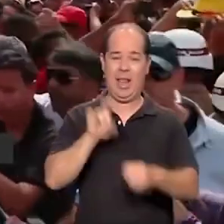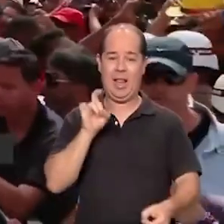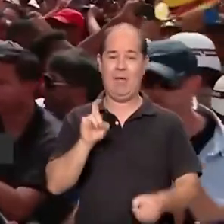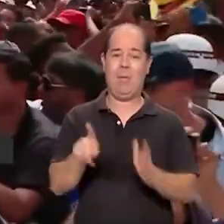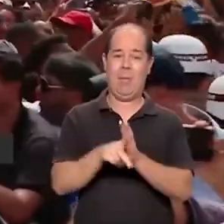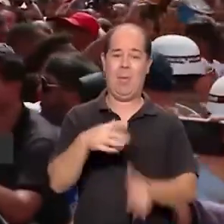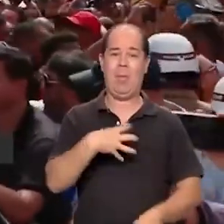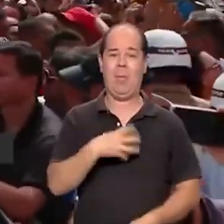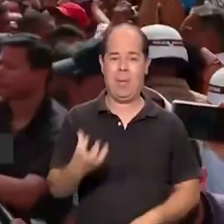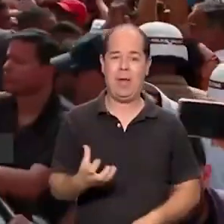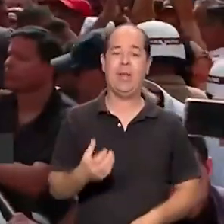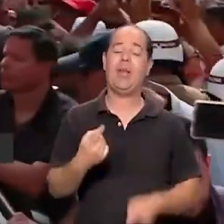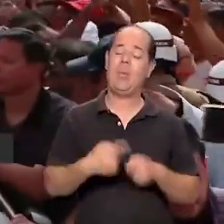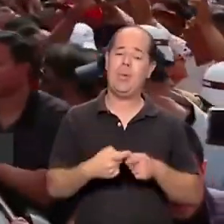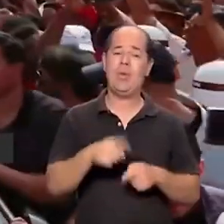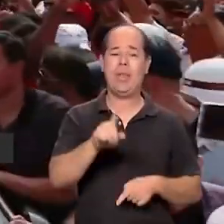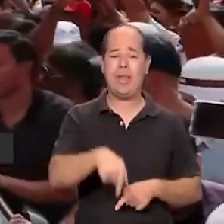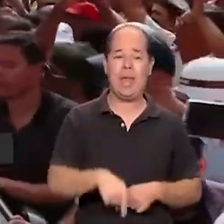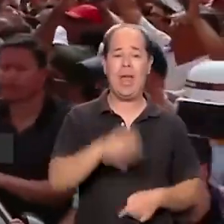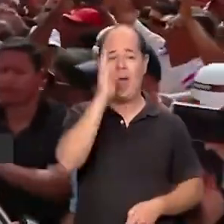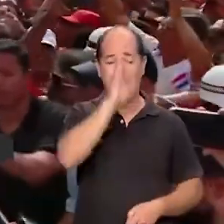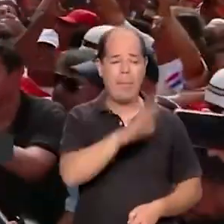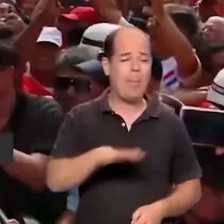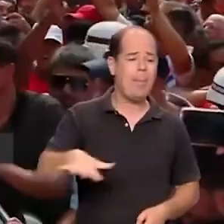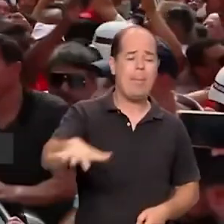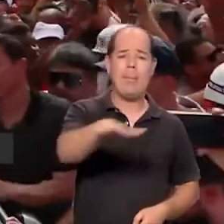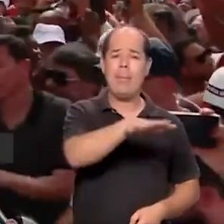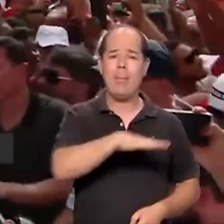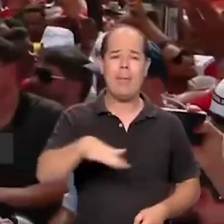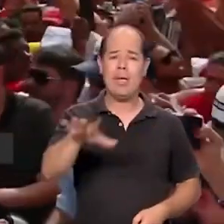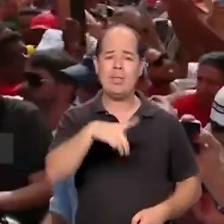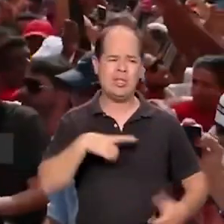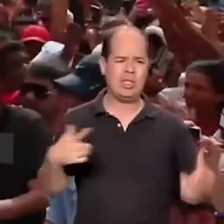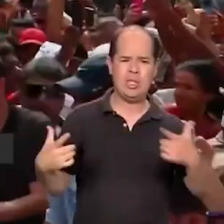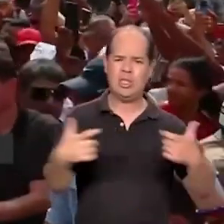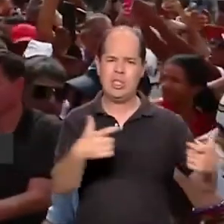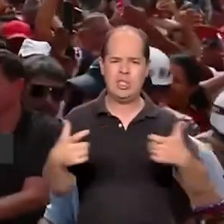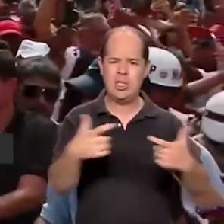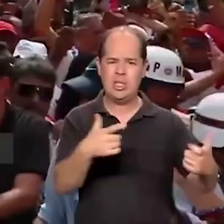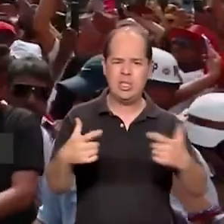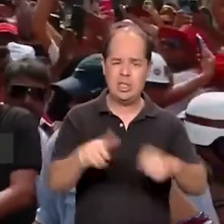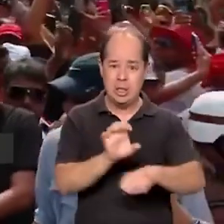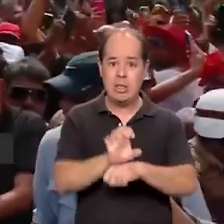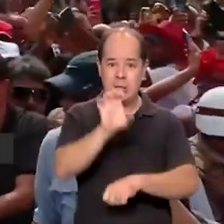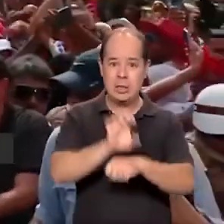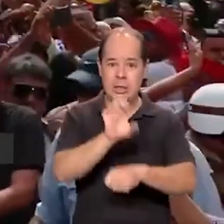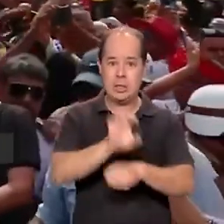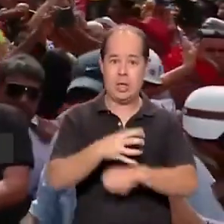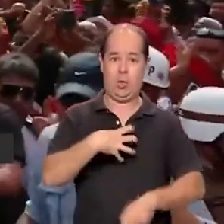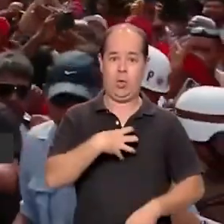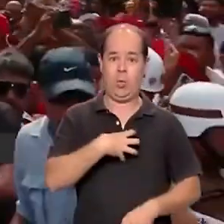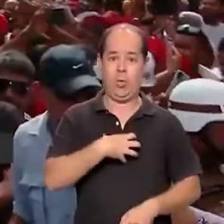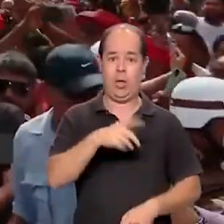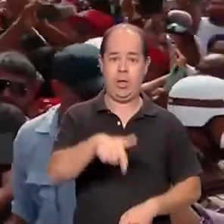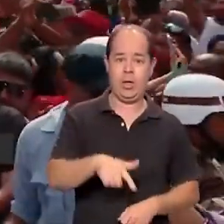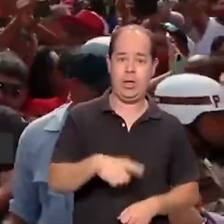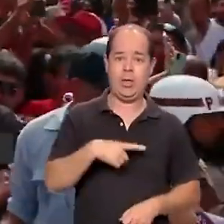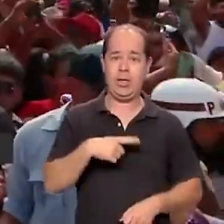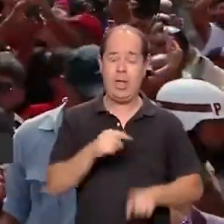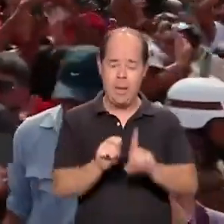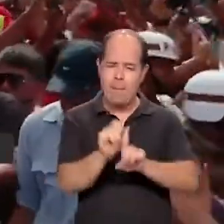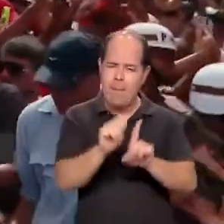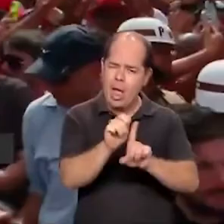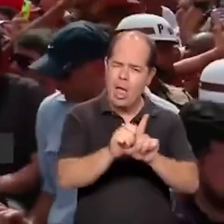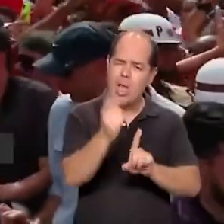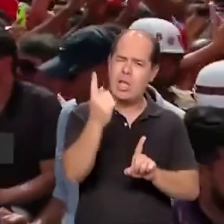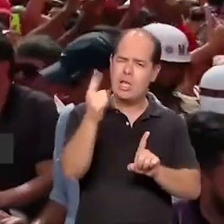dos brasileiros na guerra travada na então província da Bahia por mais de 17 meses,